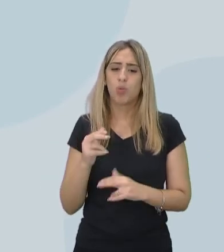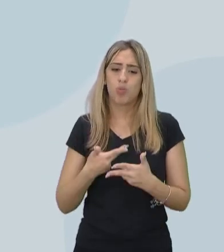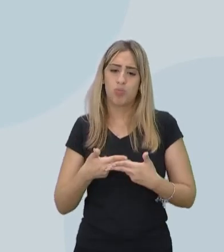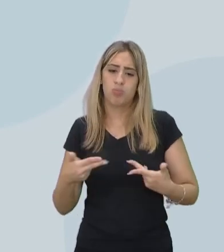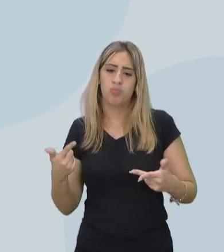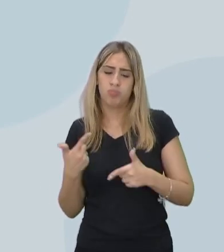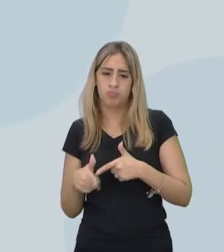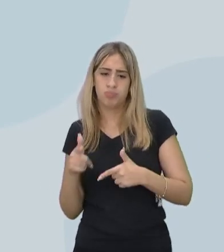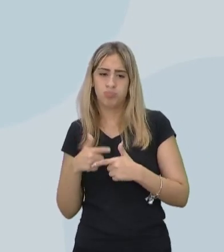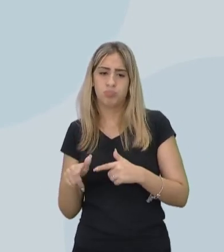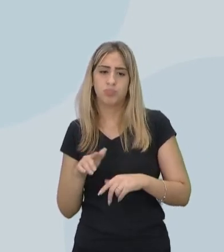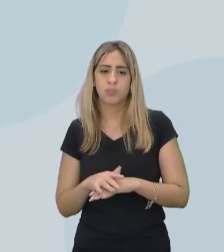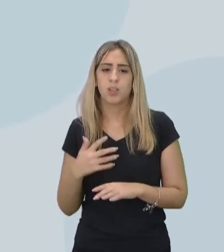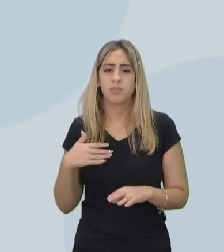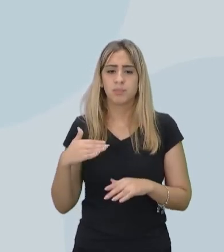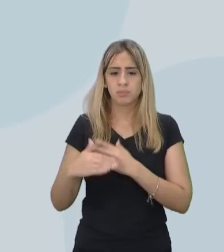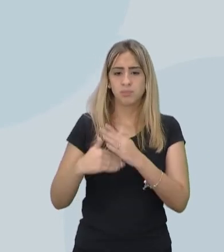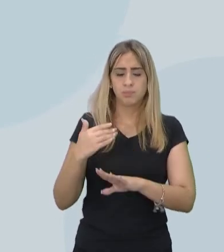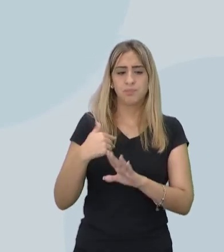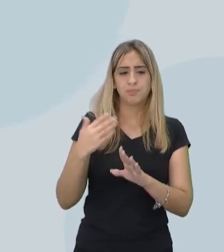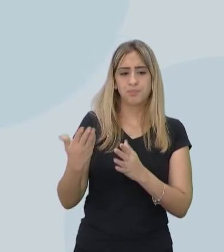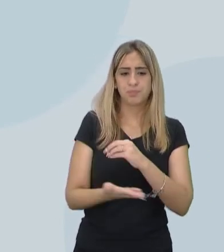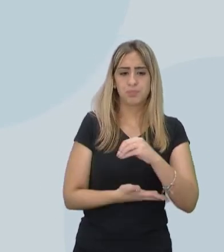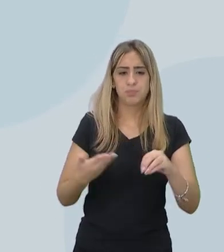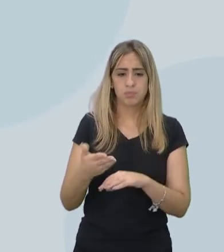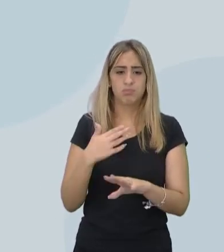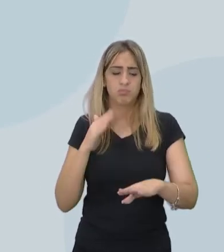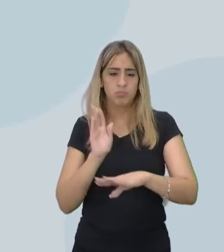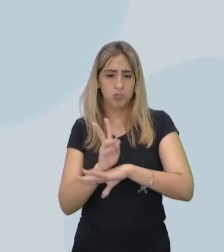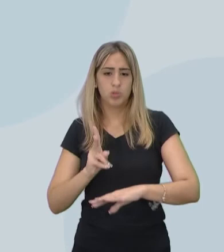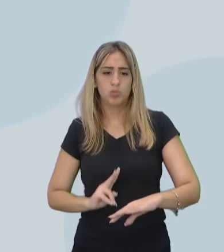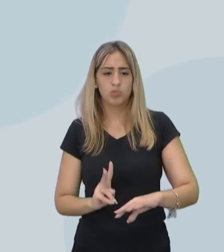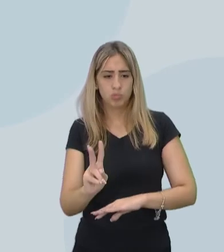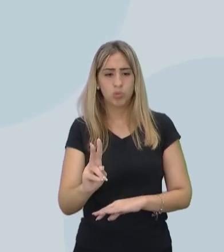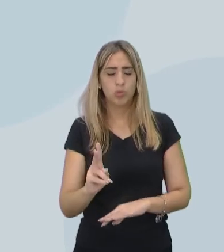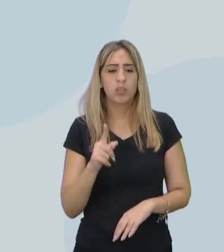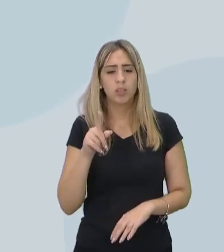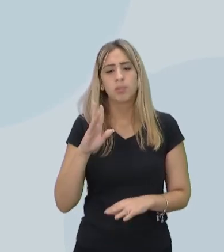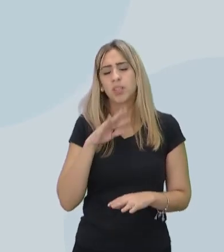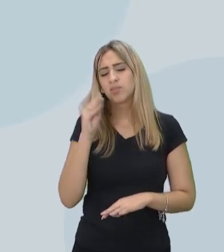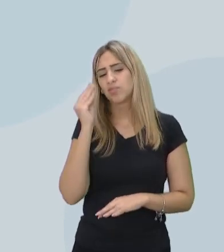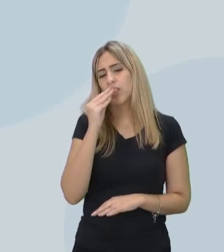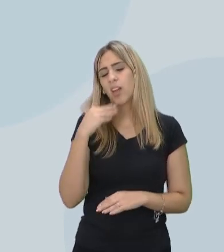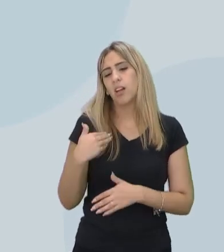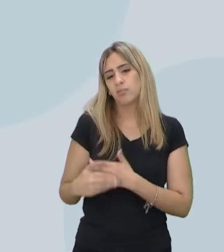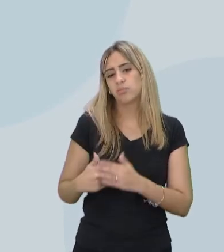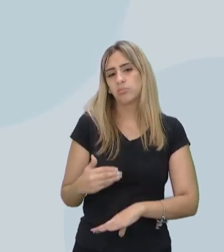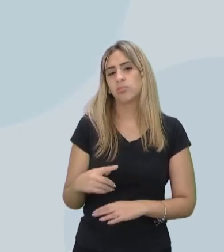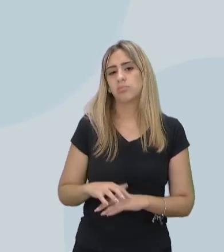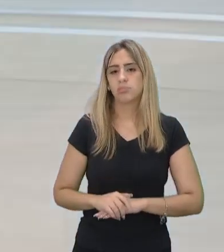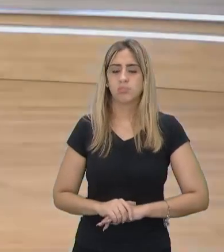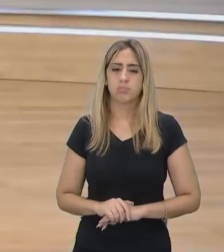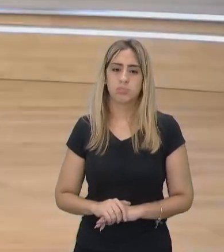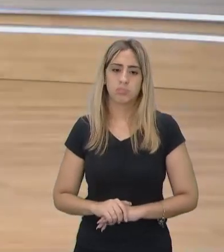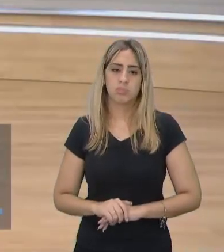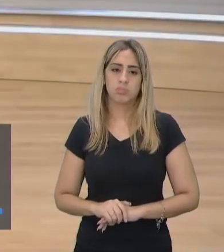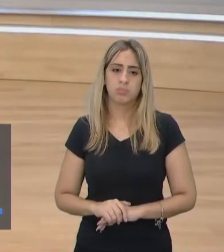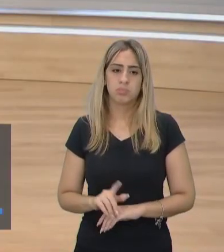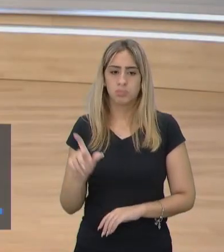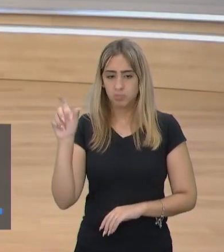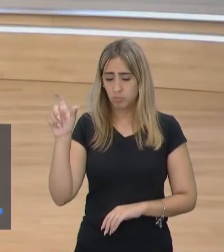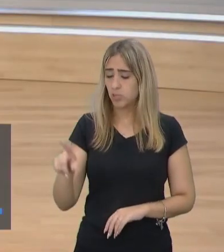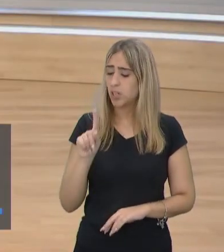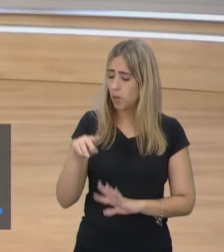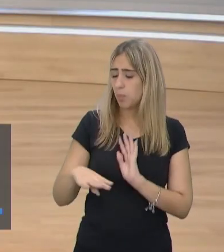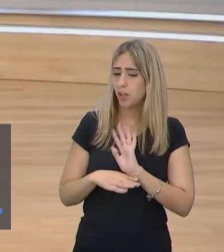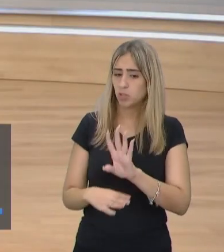uma base forte de apoio contínuo que mantém a assistência social, ela é naturalmente mais frágil. Com No caso, certeza, você era o né? parceiro, né? Exato. Você era um